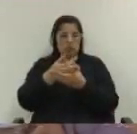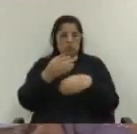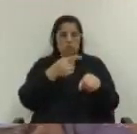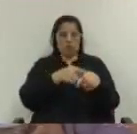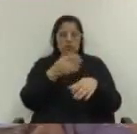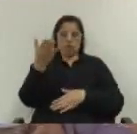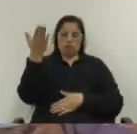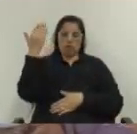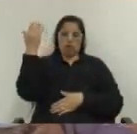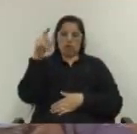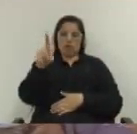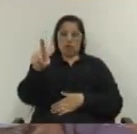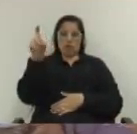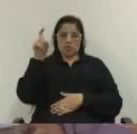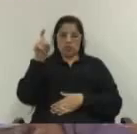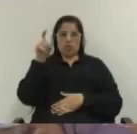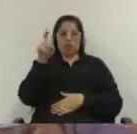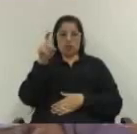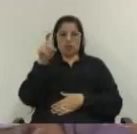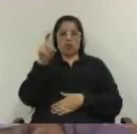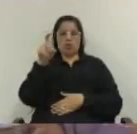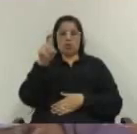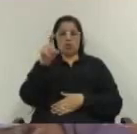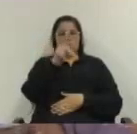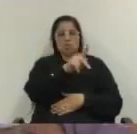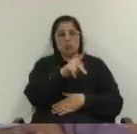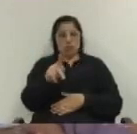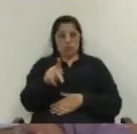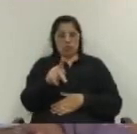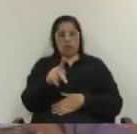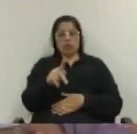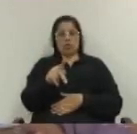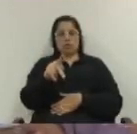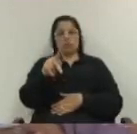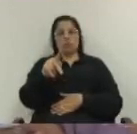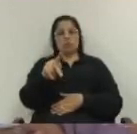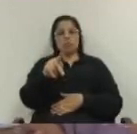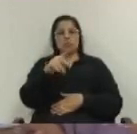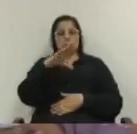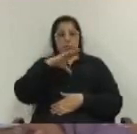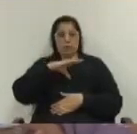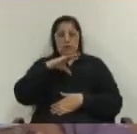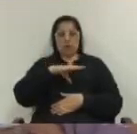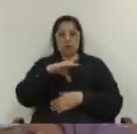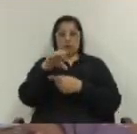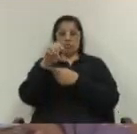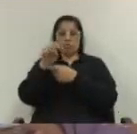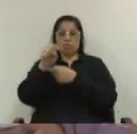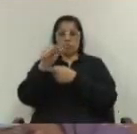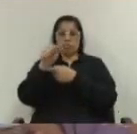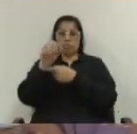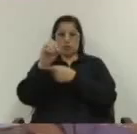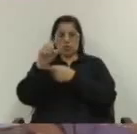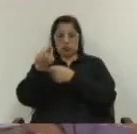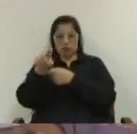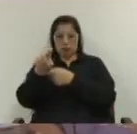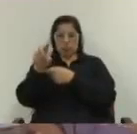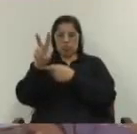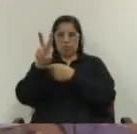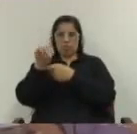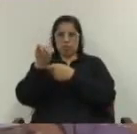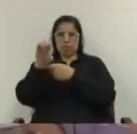Vicente, litoral paulista, conforme material jornalístico como segue.